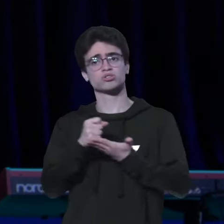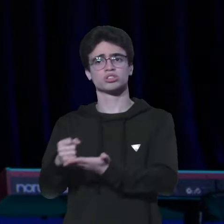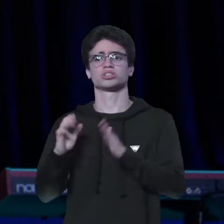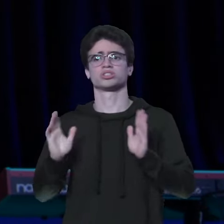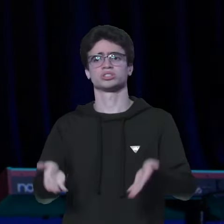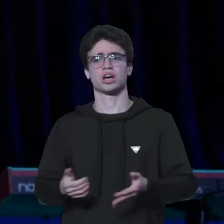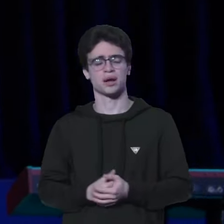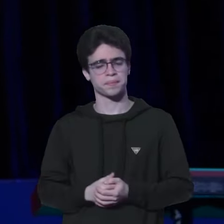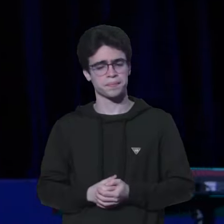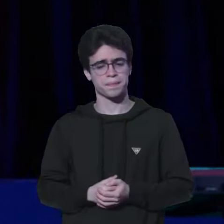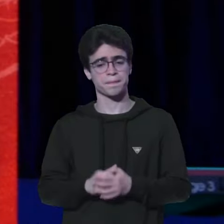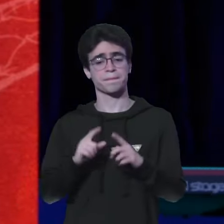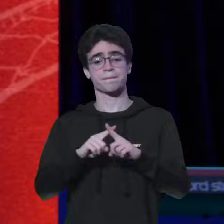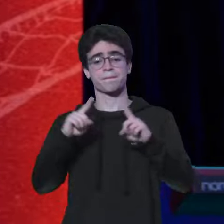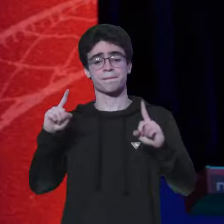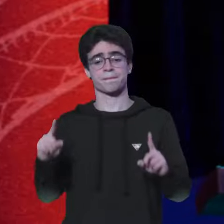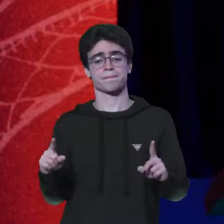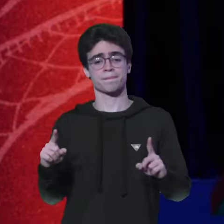Só que,